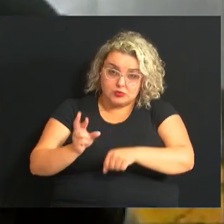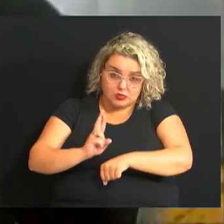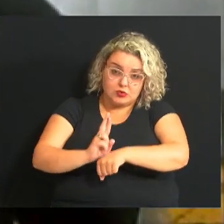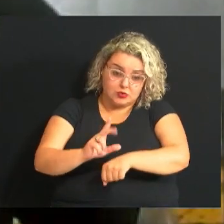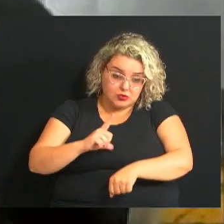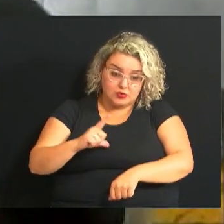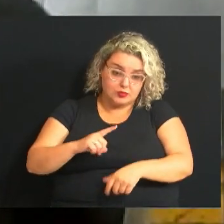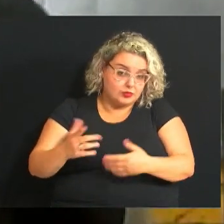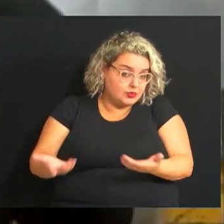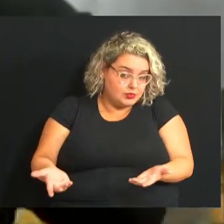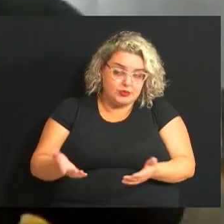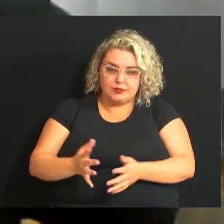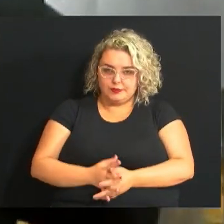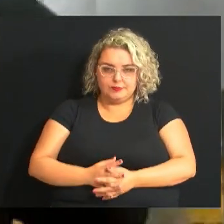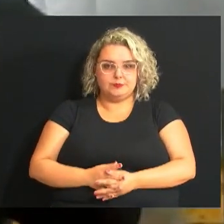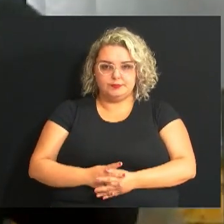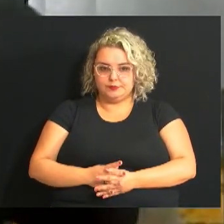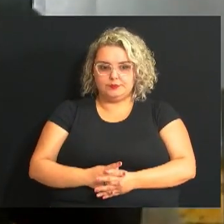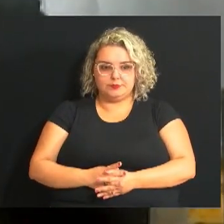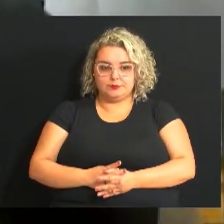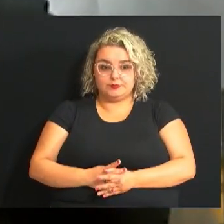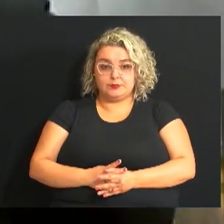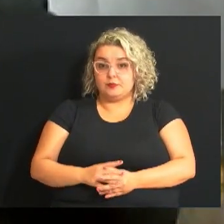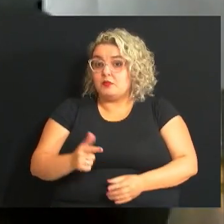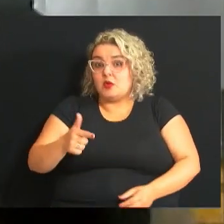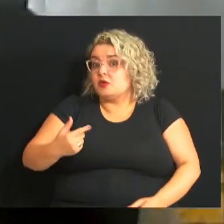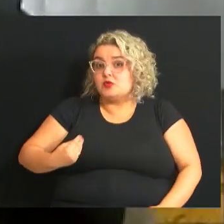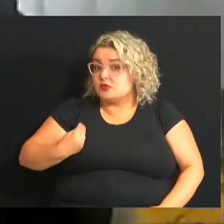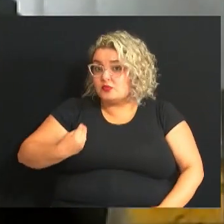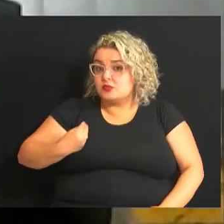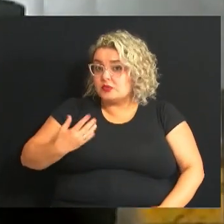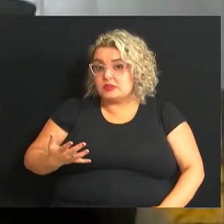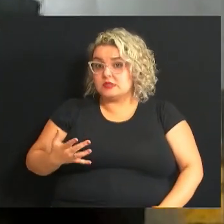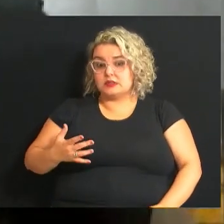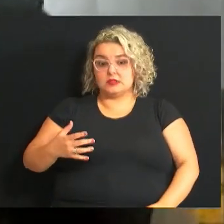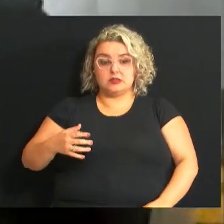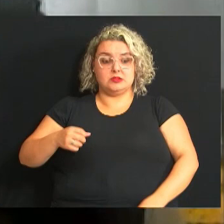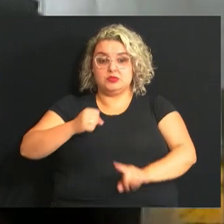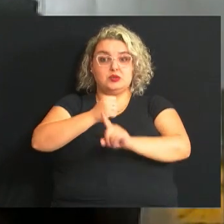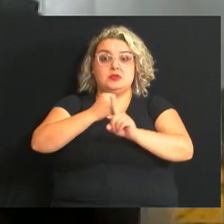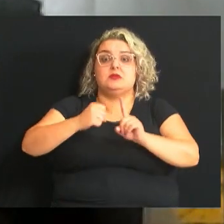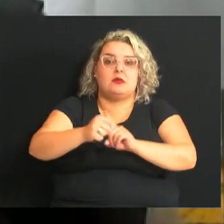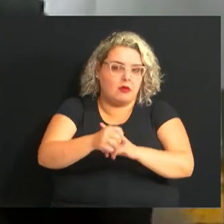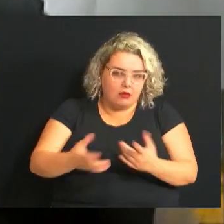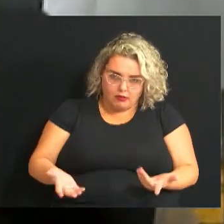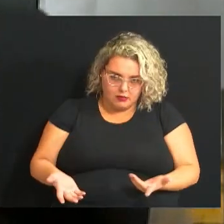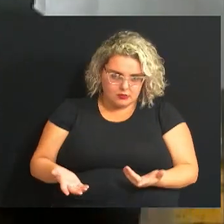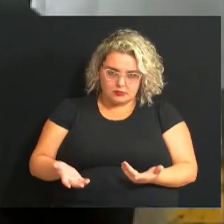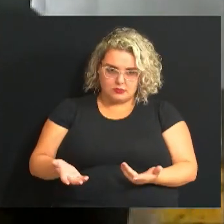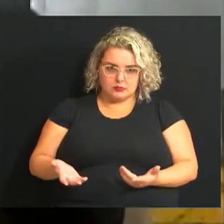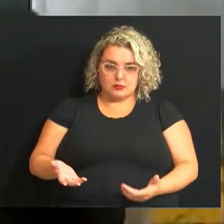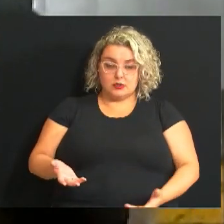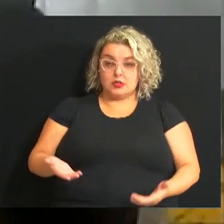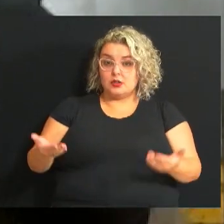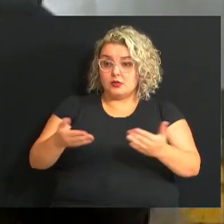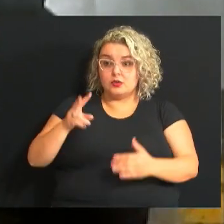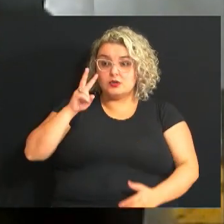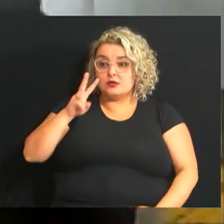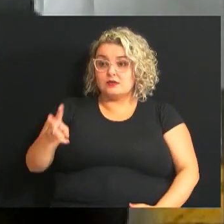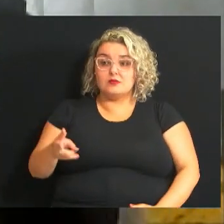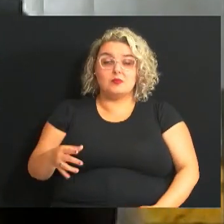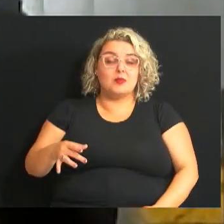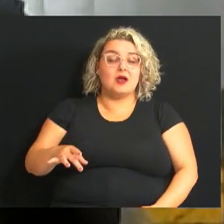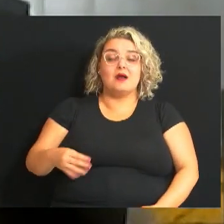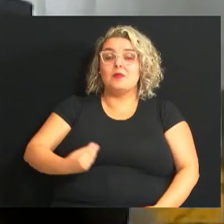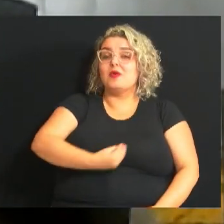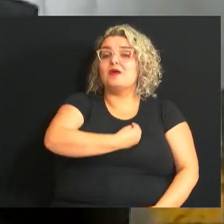né? E não tinha mídia social. E eu vejo que hoje essa geração, eles vivem uma vida muito fantasiosa, né? Eu converso muito